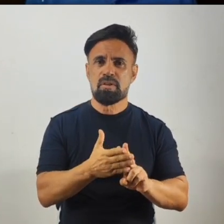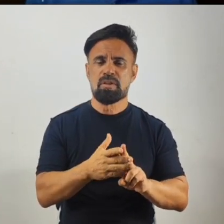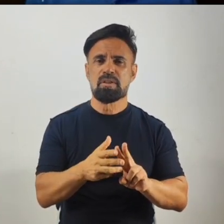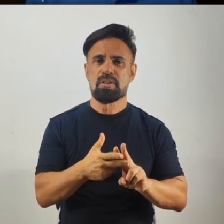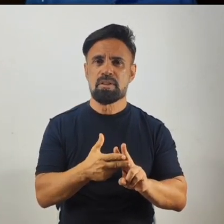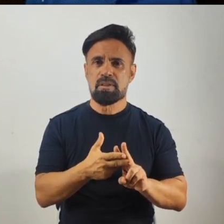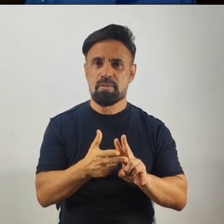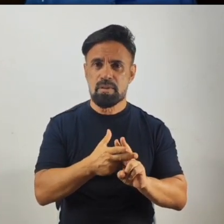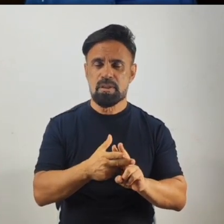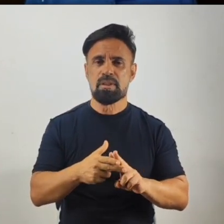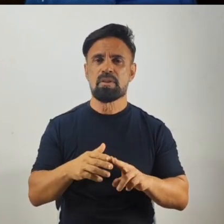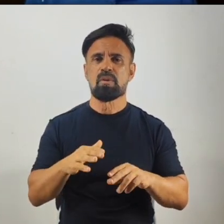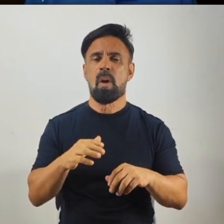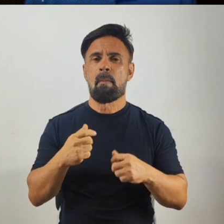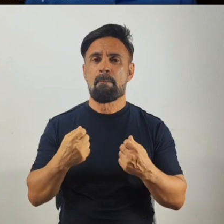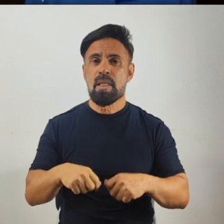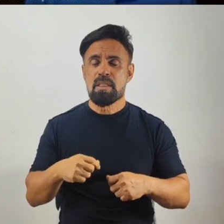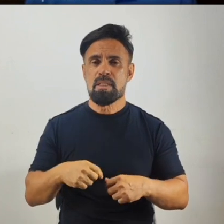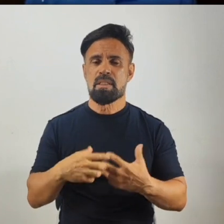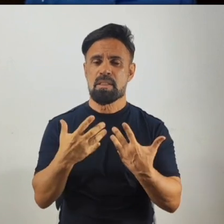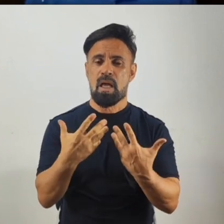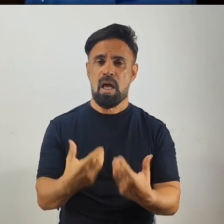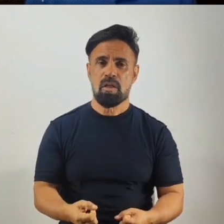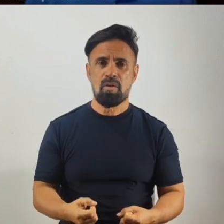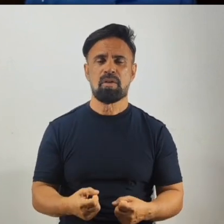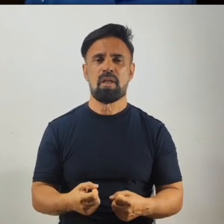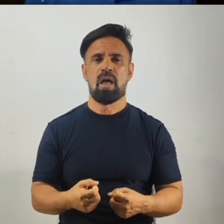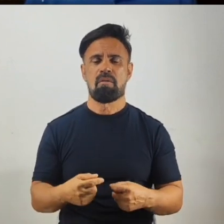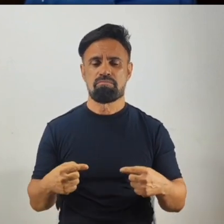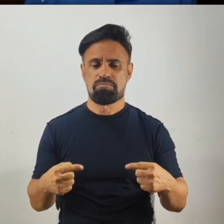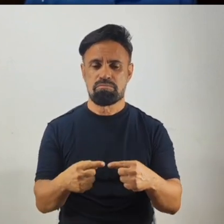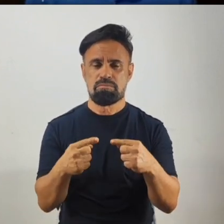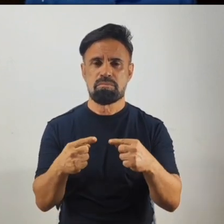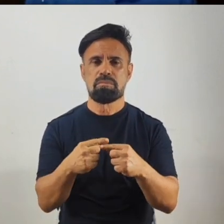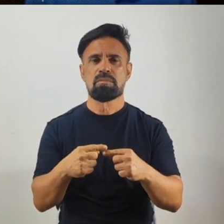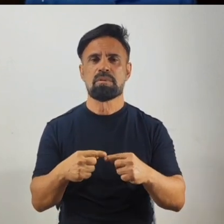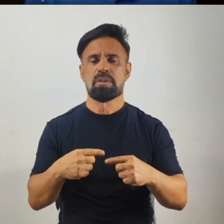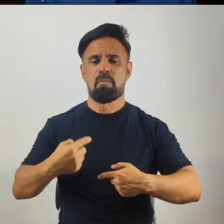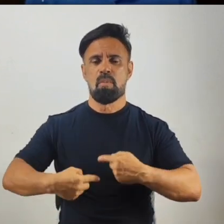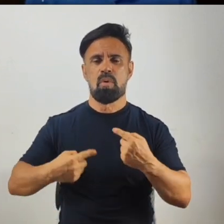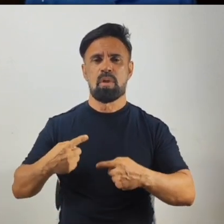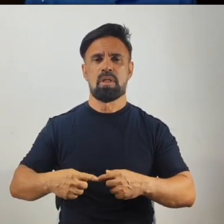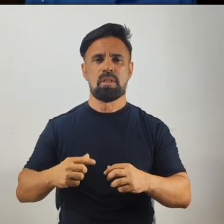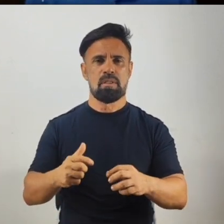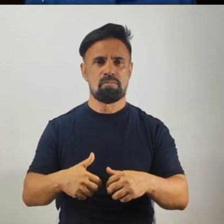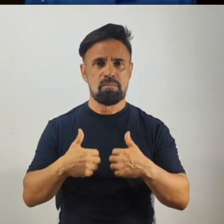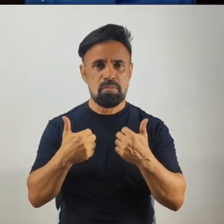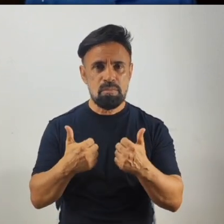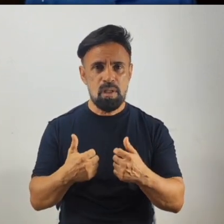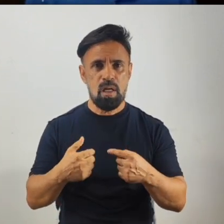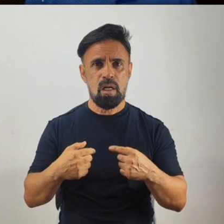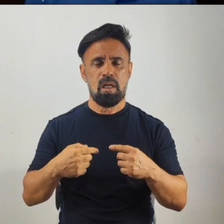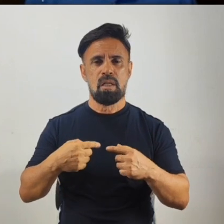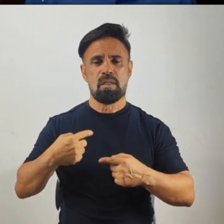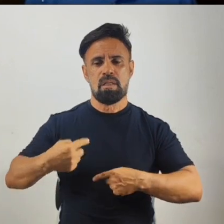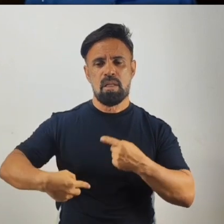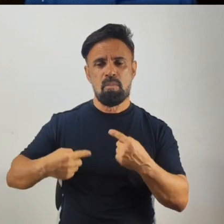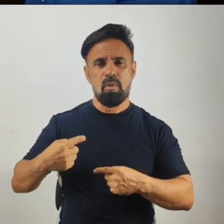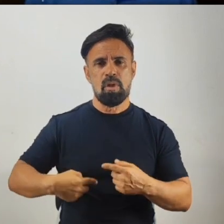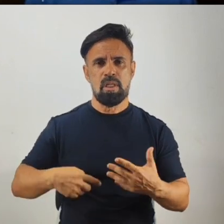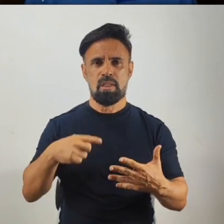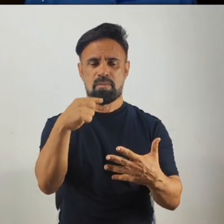serviços de saúde devem adotar para garantir a qualidade e a uniformidade das políticas de qualidade.